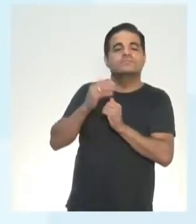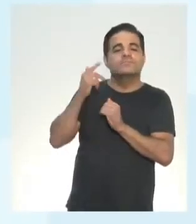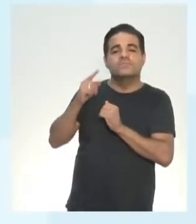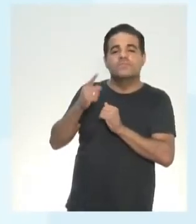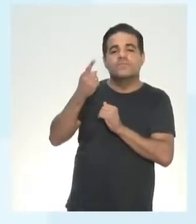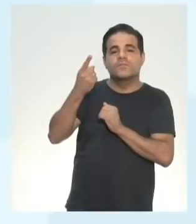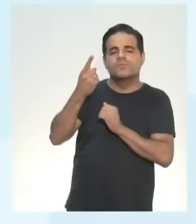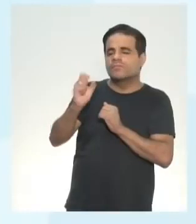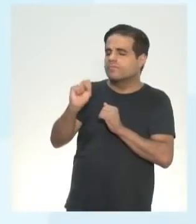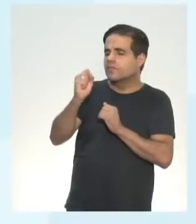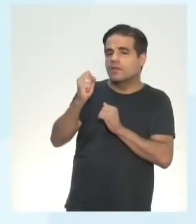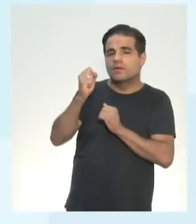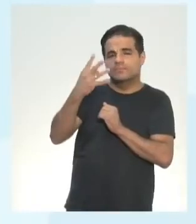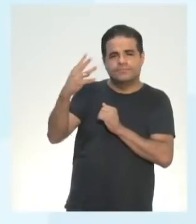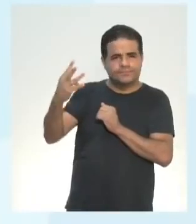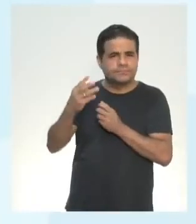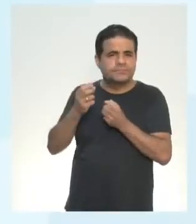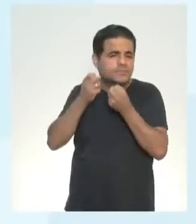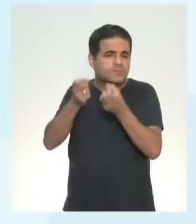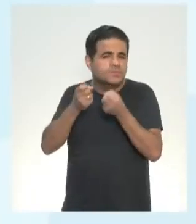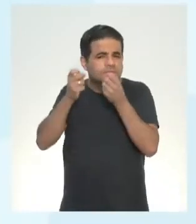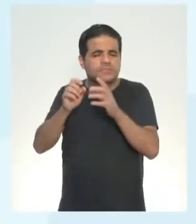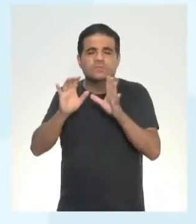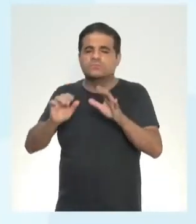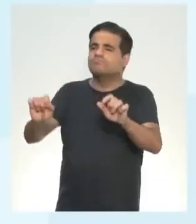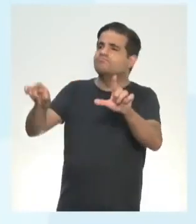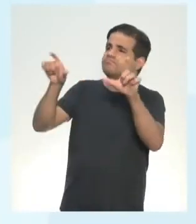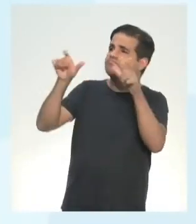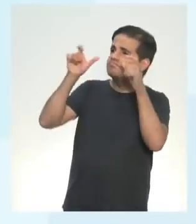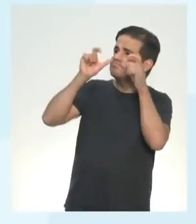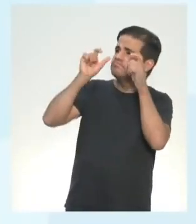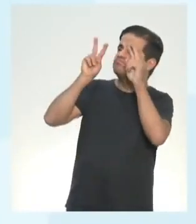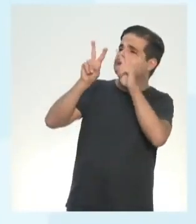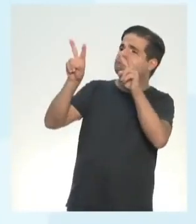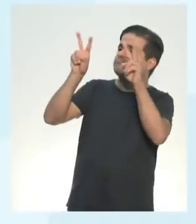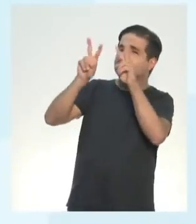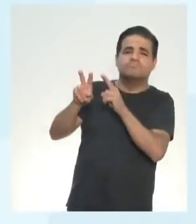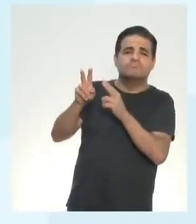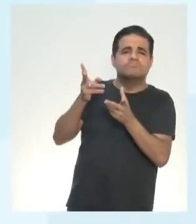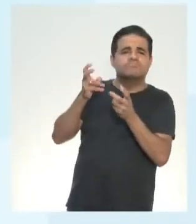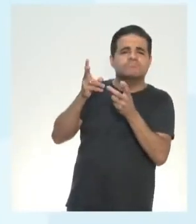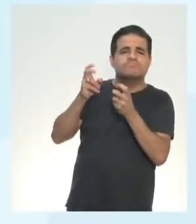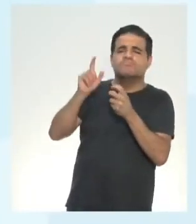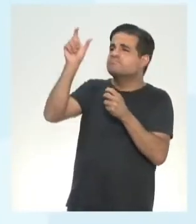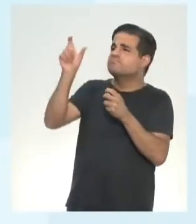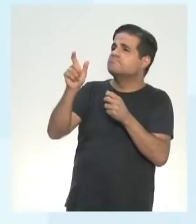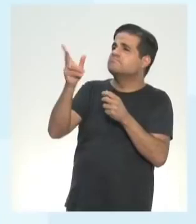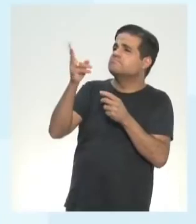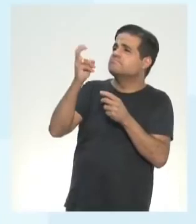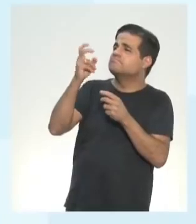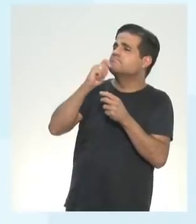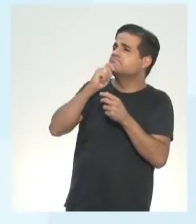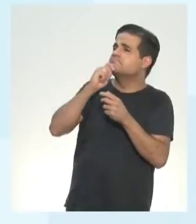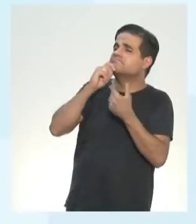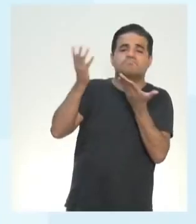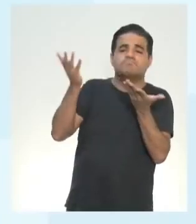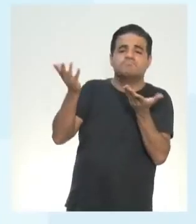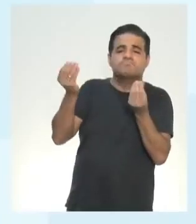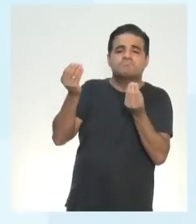1843. Não pega tanto agora a informação, mas a imagem. O que vocês conseguem perceber nessa imagem?